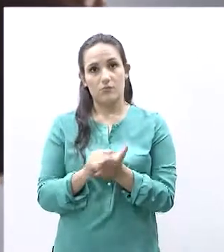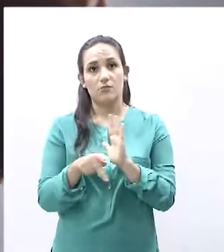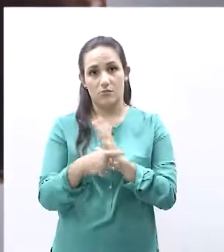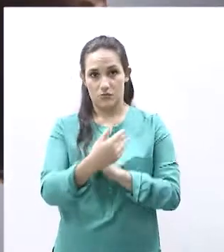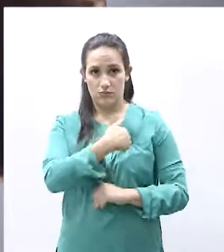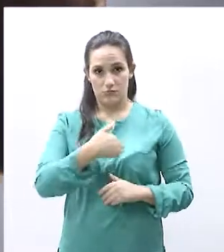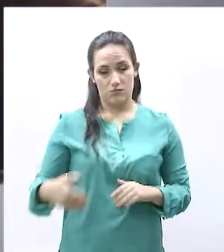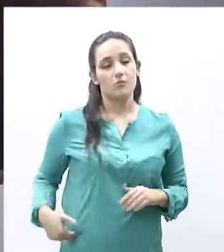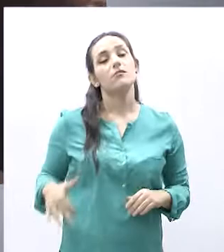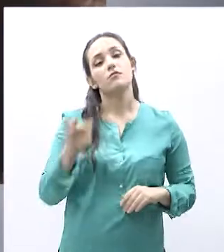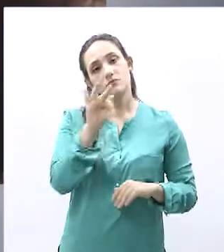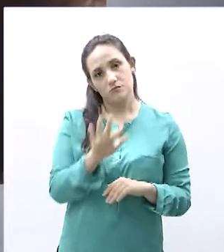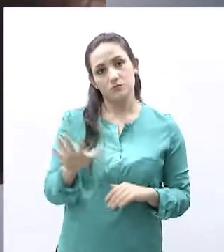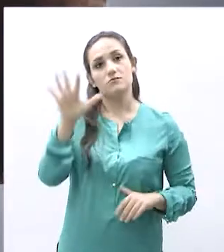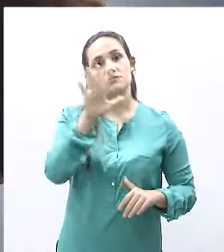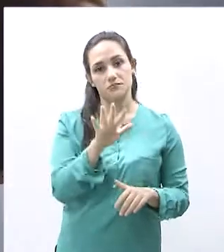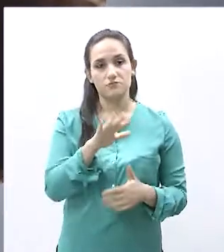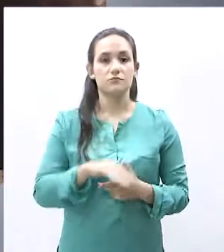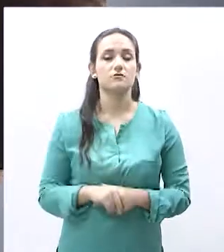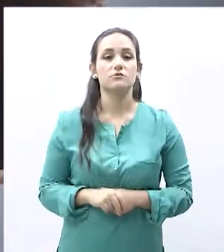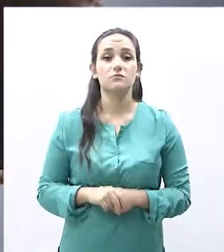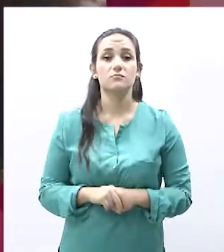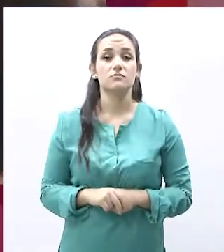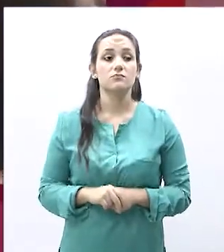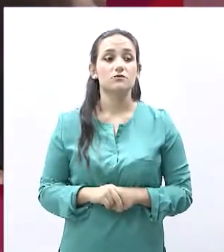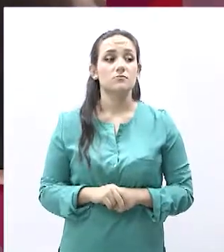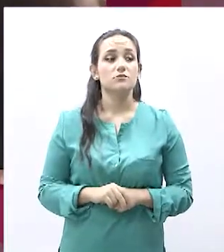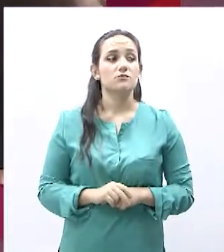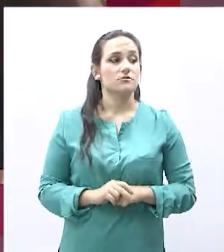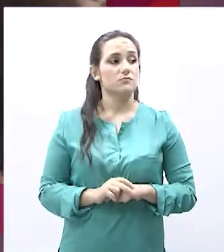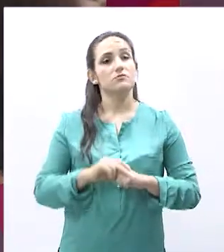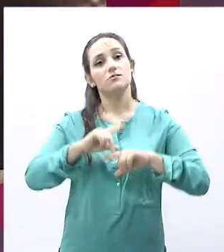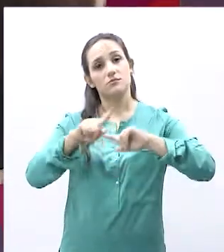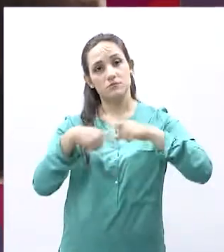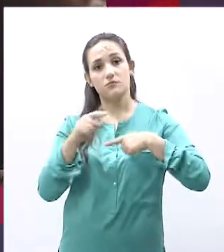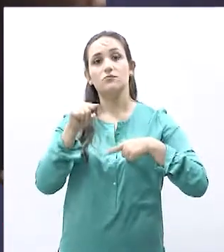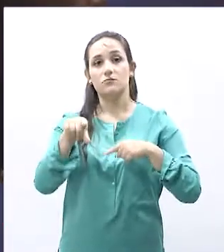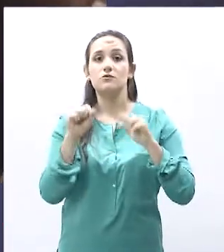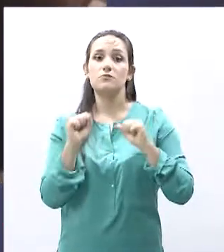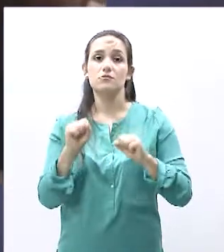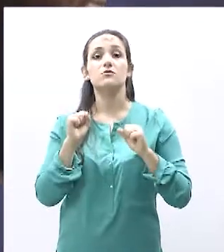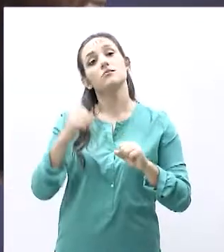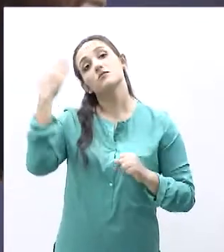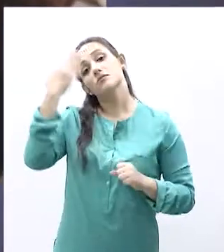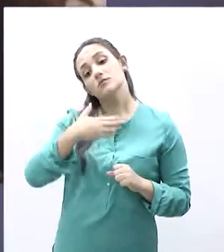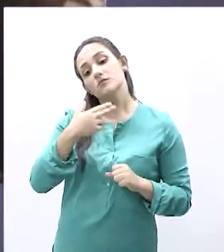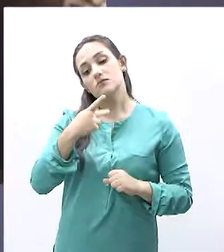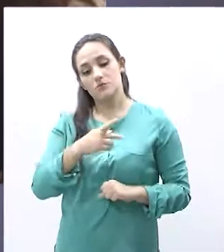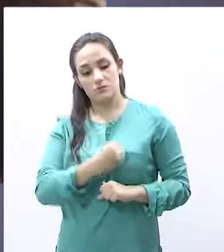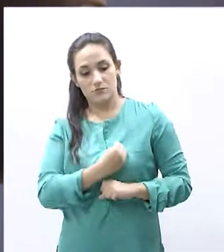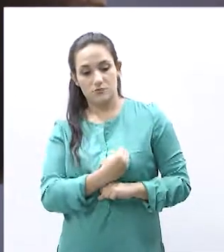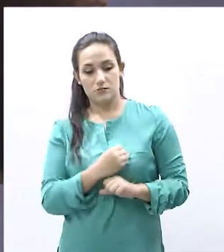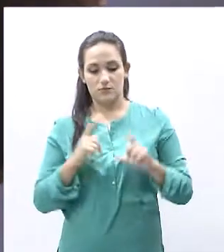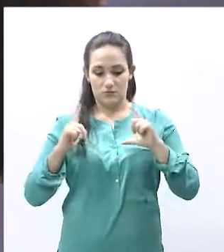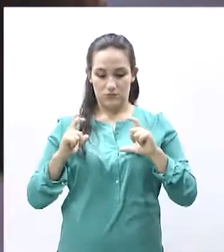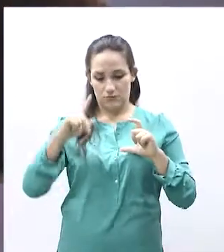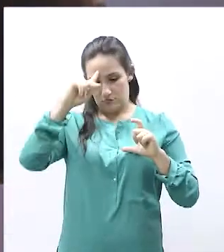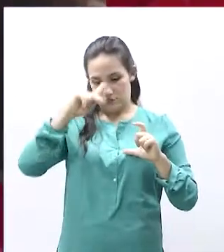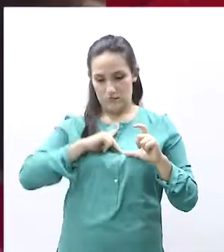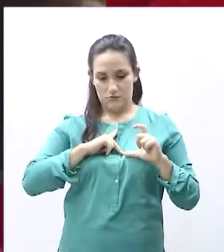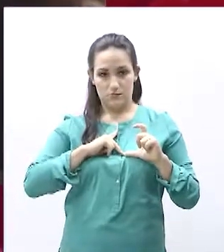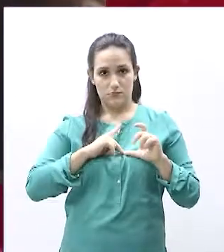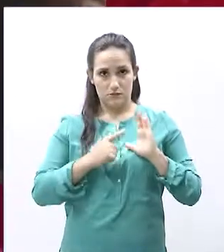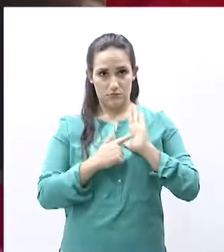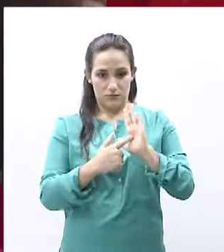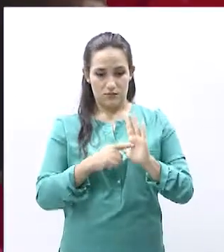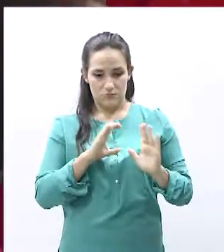governo federal, no aplicativo do governo federal, e você pode fazer a prova de vida da sua casa, desde que você tenha